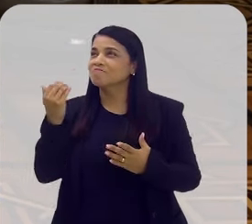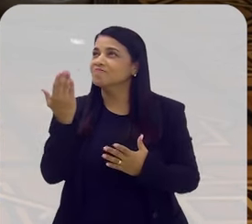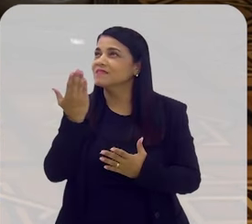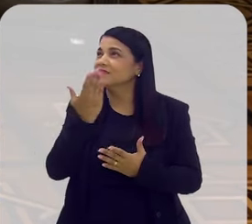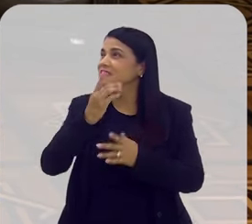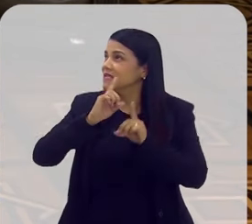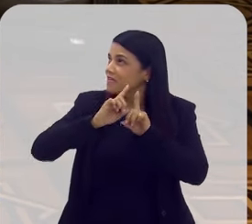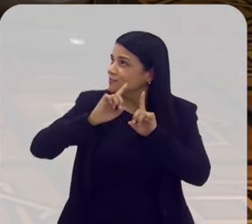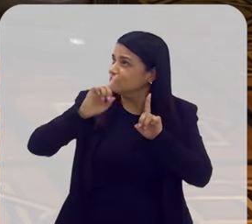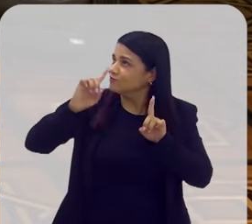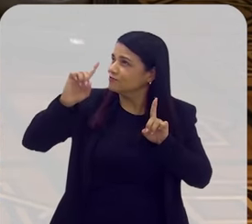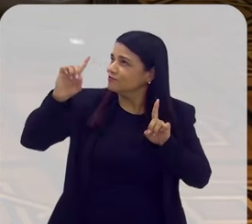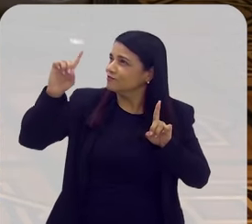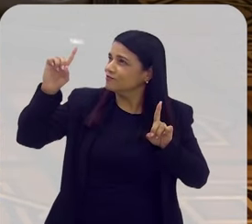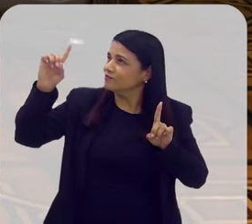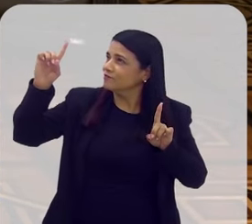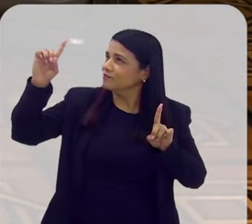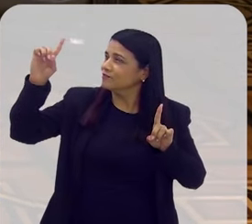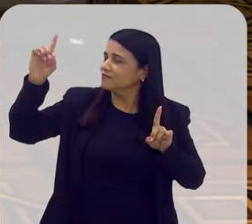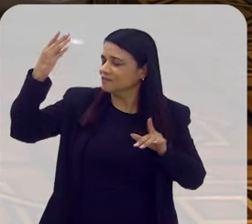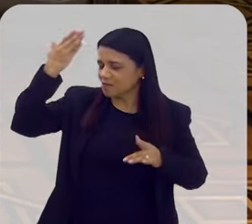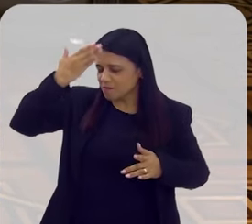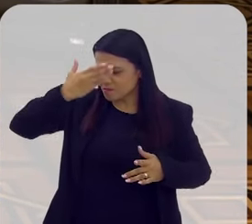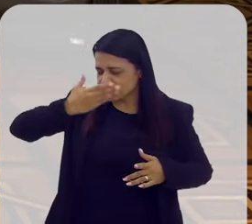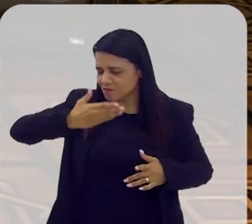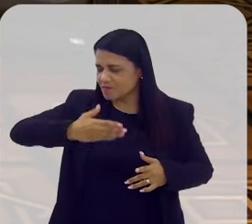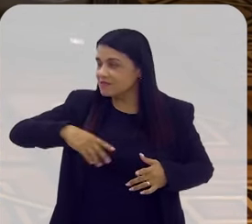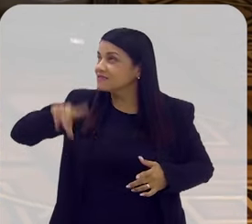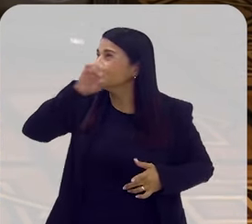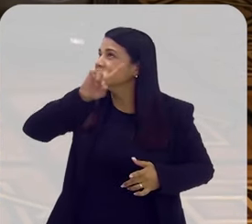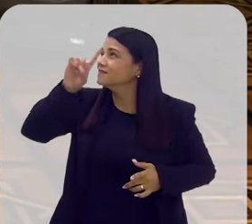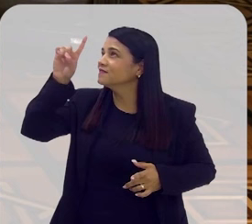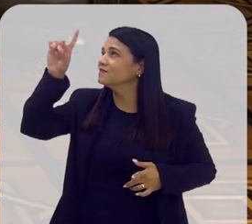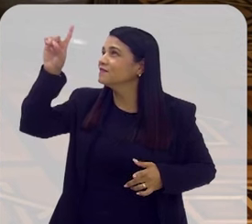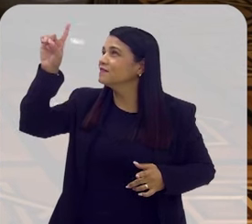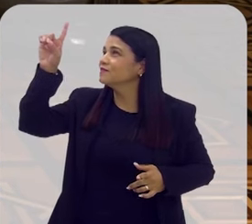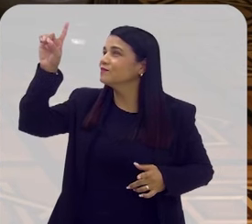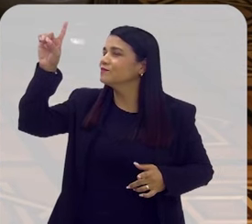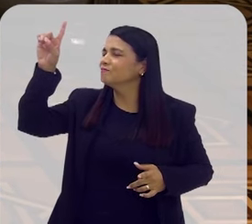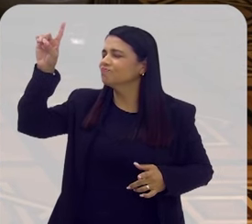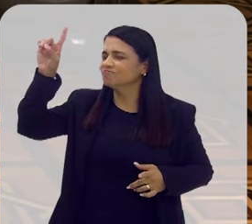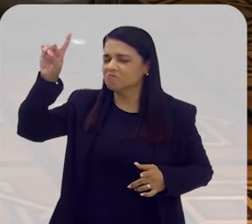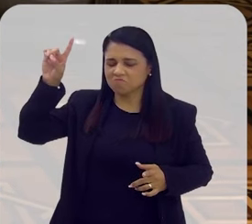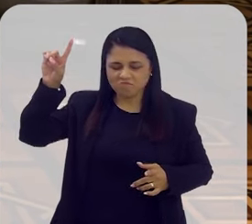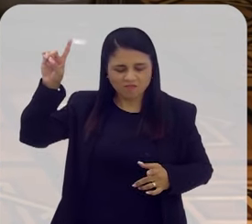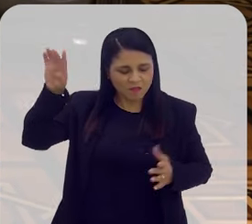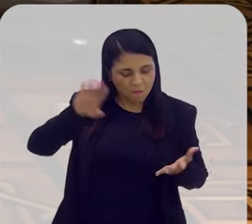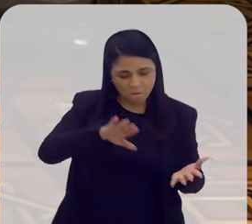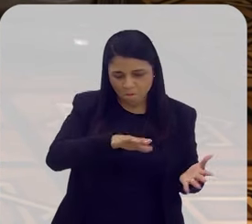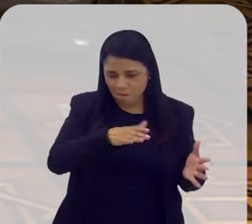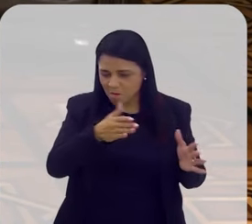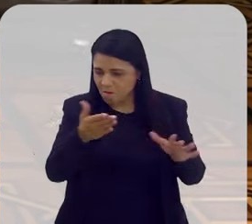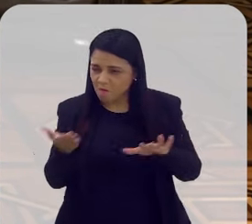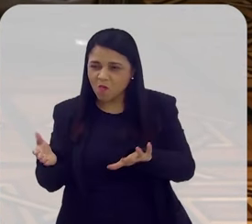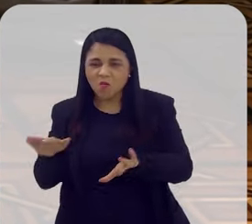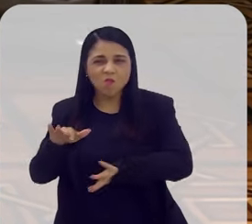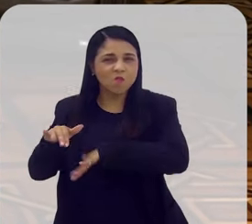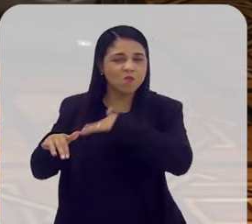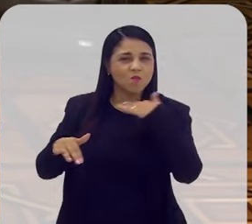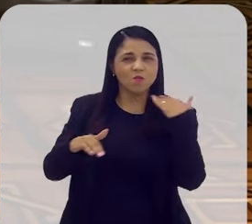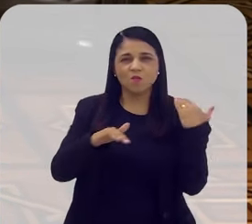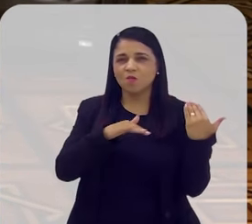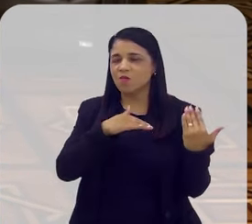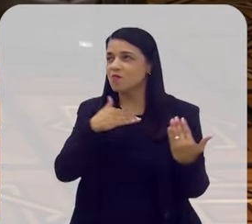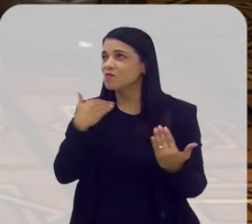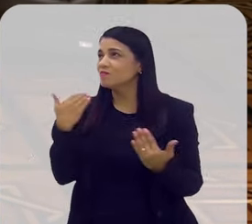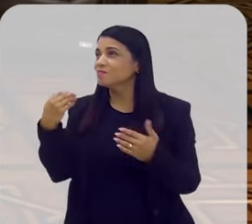perceber. A distância da presença, eu sei que vou morrer.